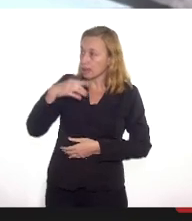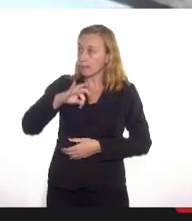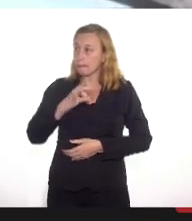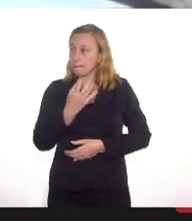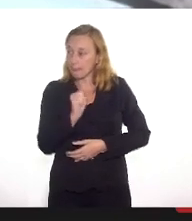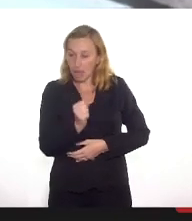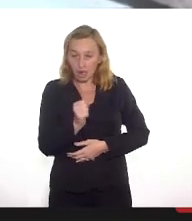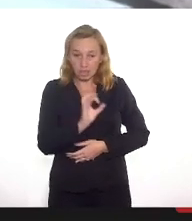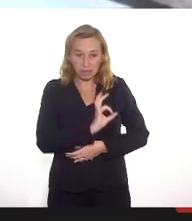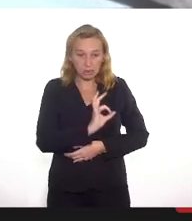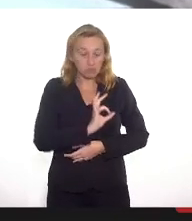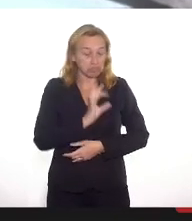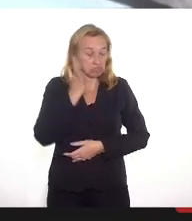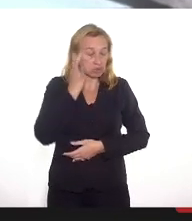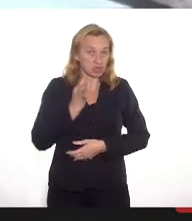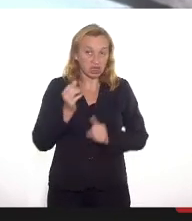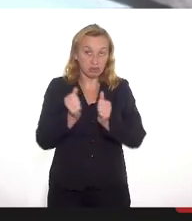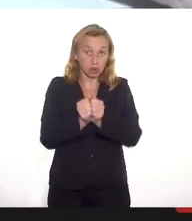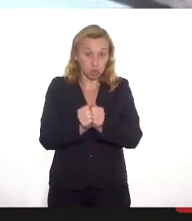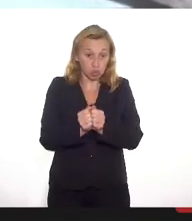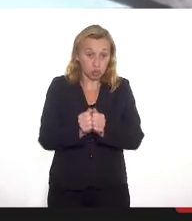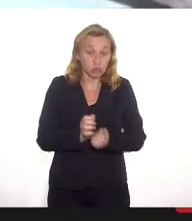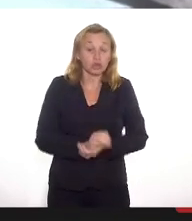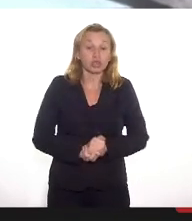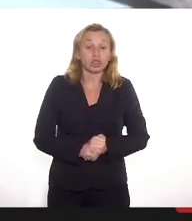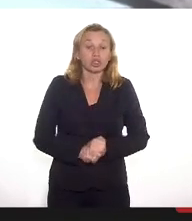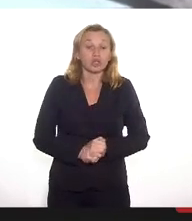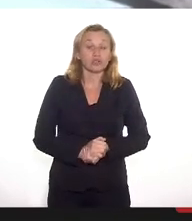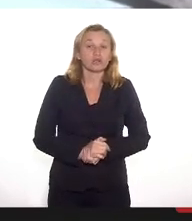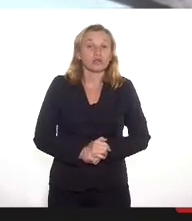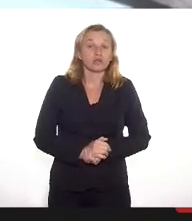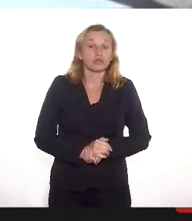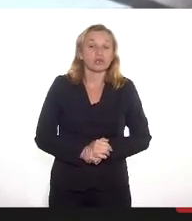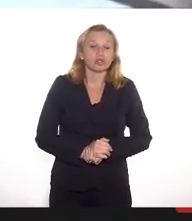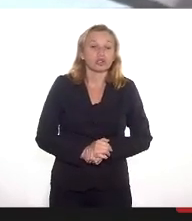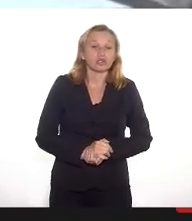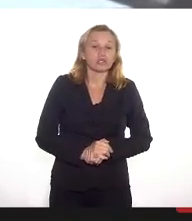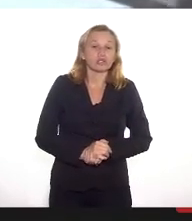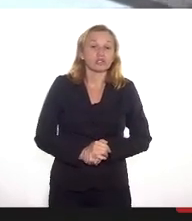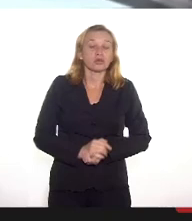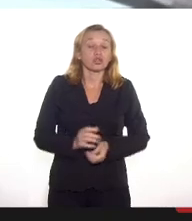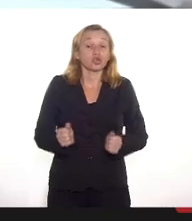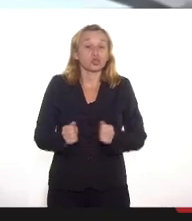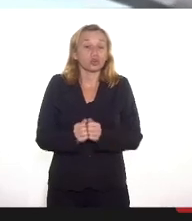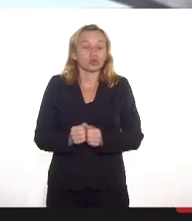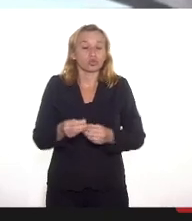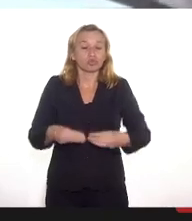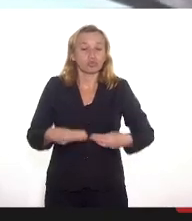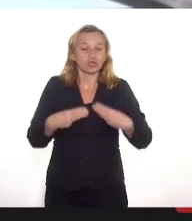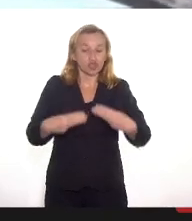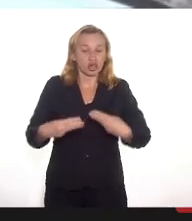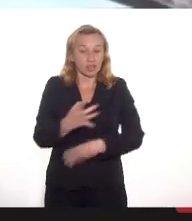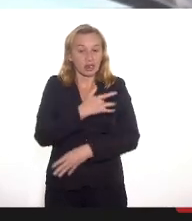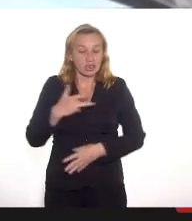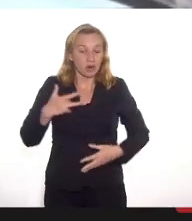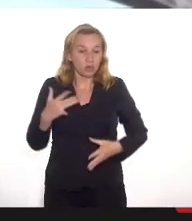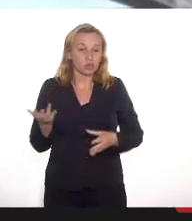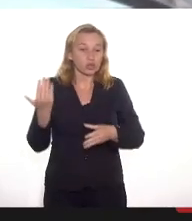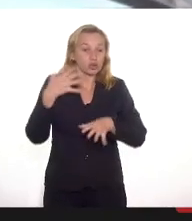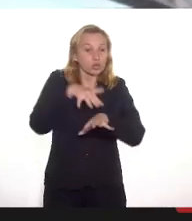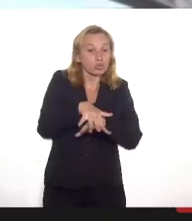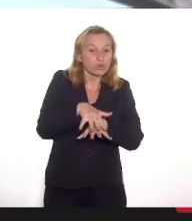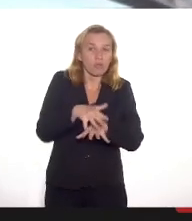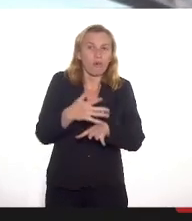eu não sei se participou está dormindo agora fundo rejeição junto ao Ministério da Saúde para inclusão do